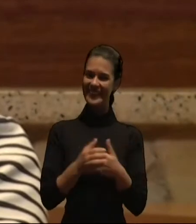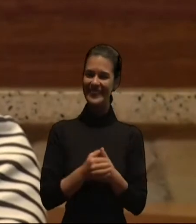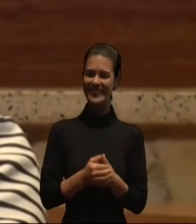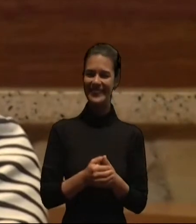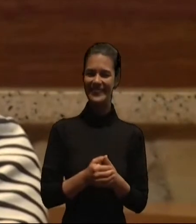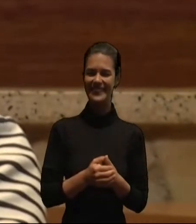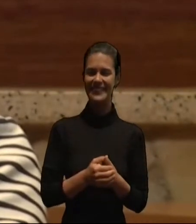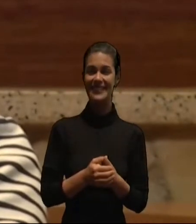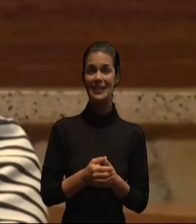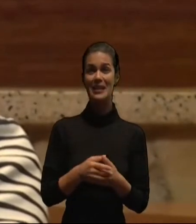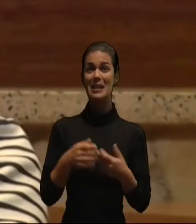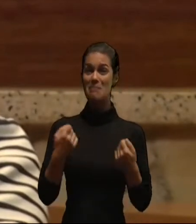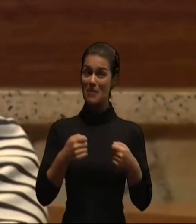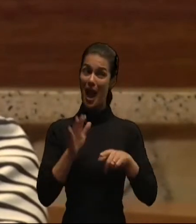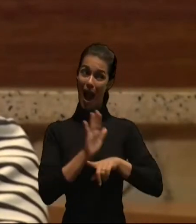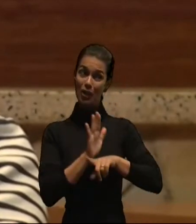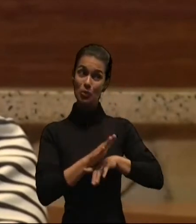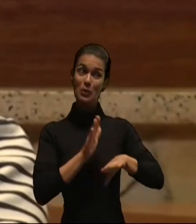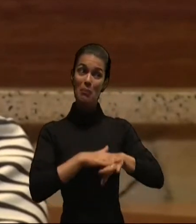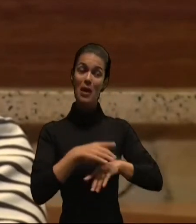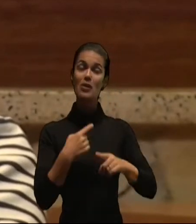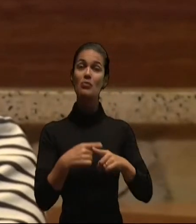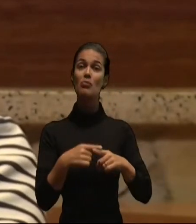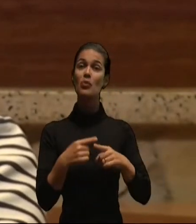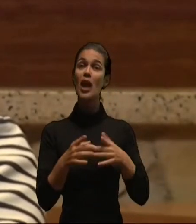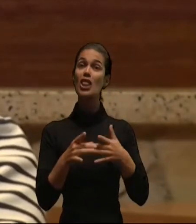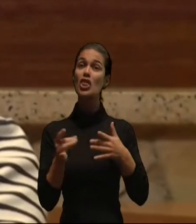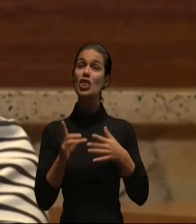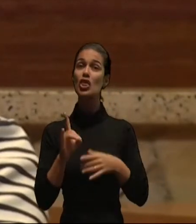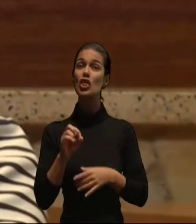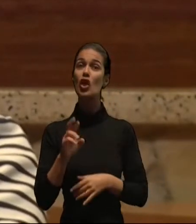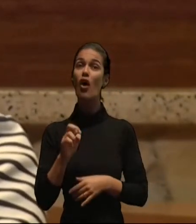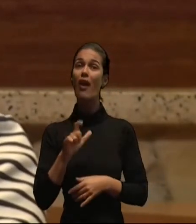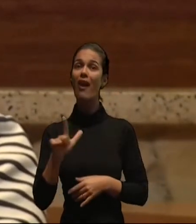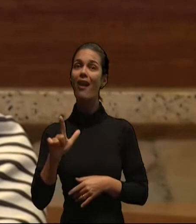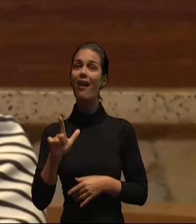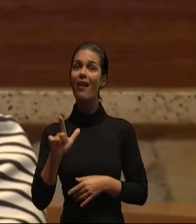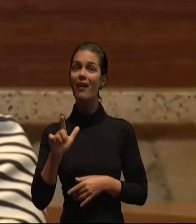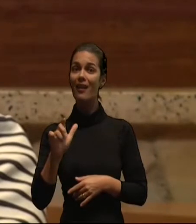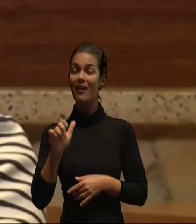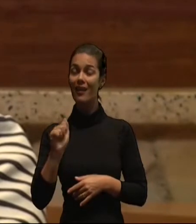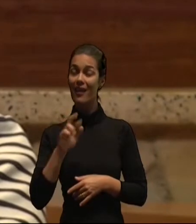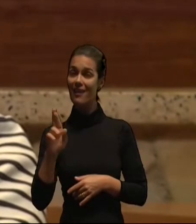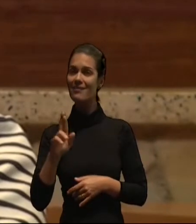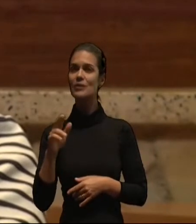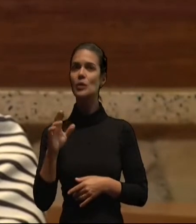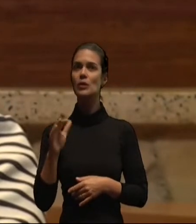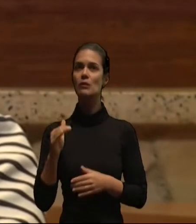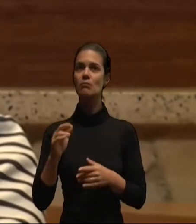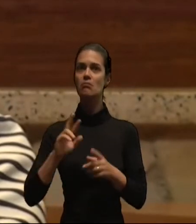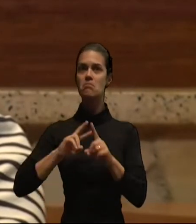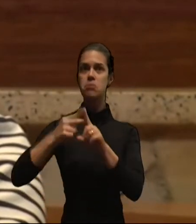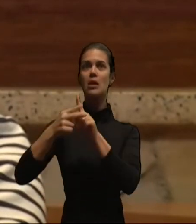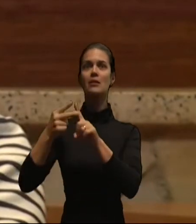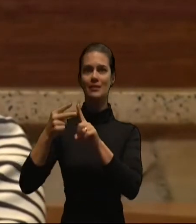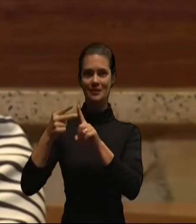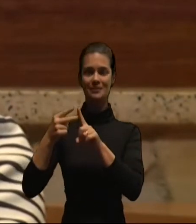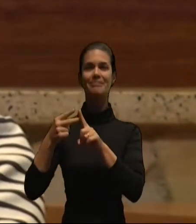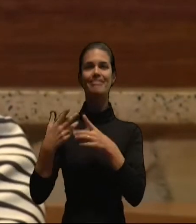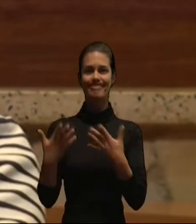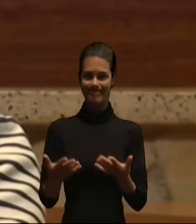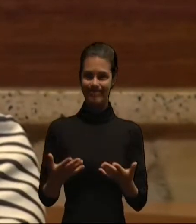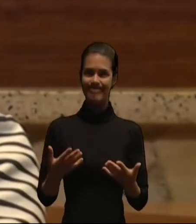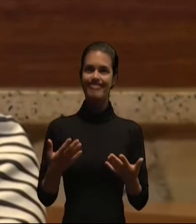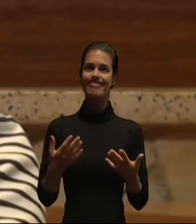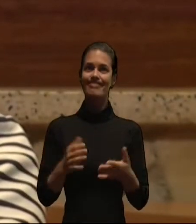muito alto, precisamos de um pouco mais. Que Deus abençoe a cada um que coloca o coração nessa